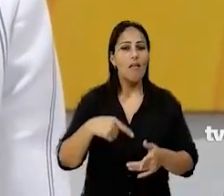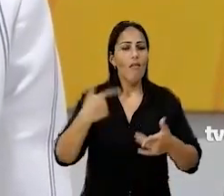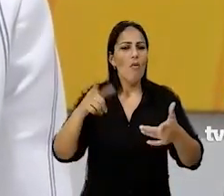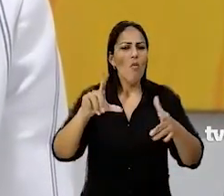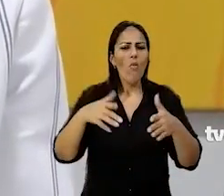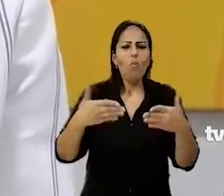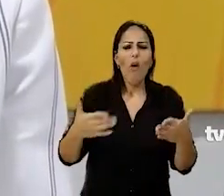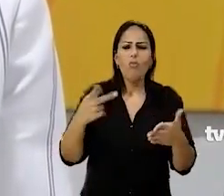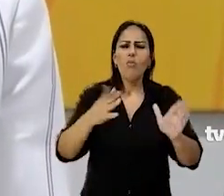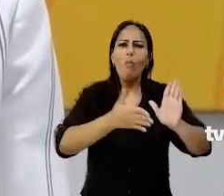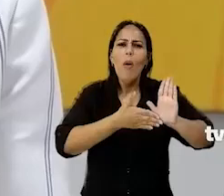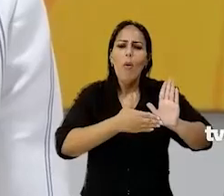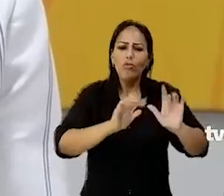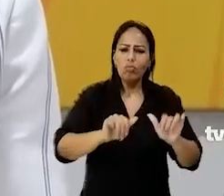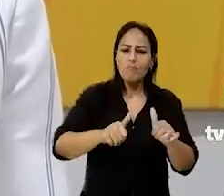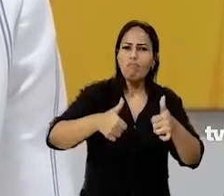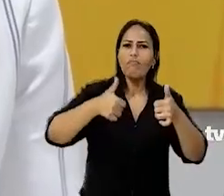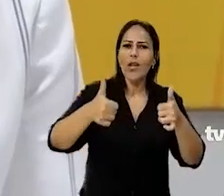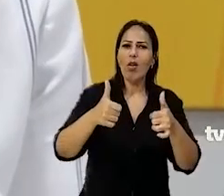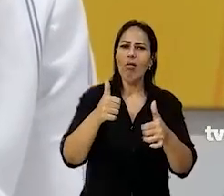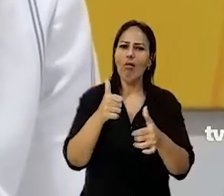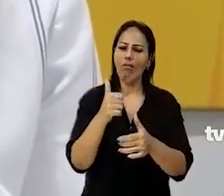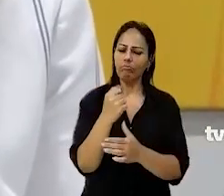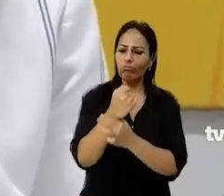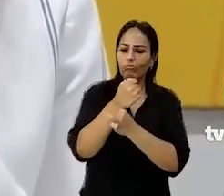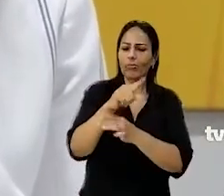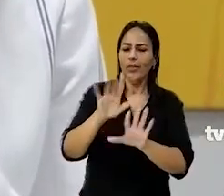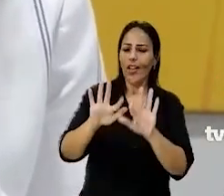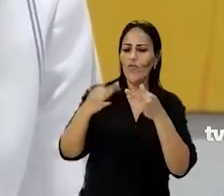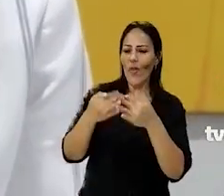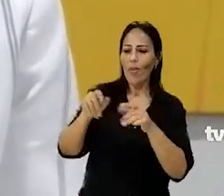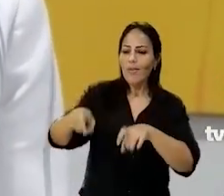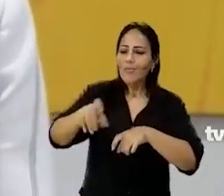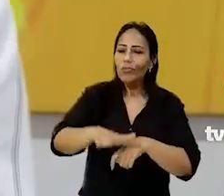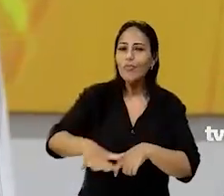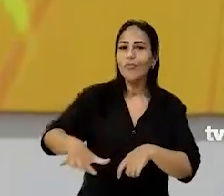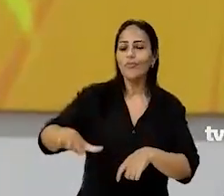sua proposta para melhorias e permanência das famílias no campo?